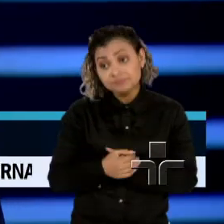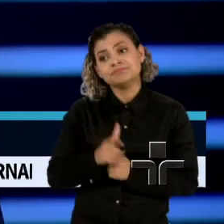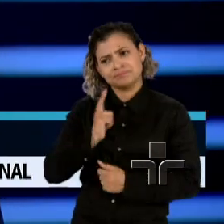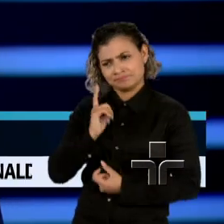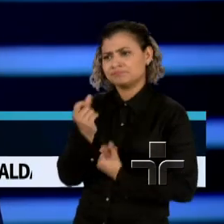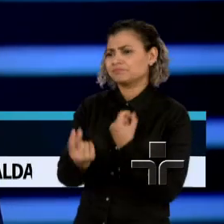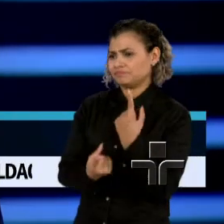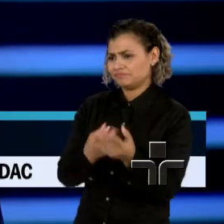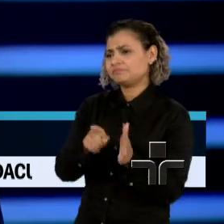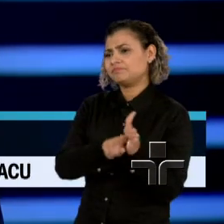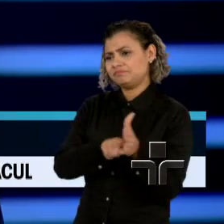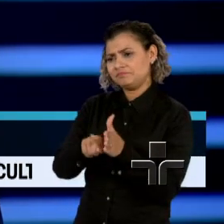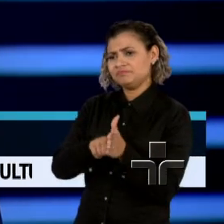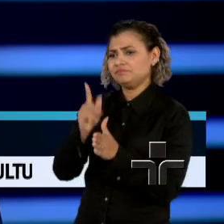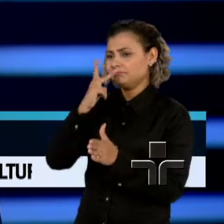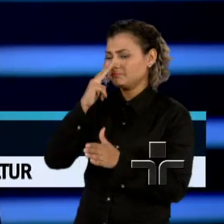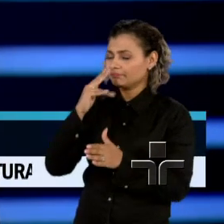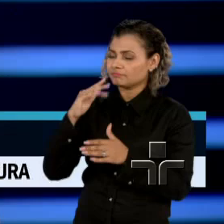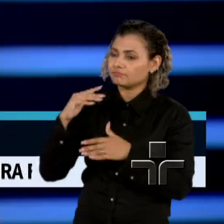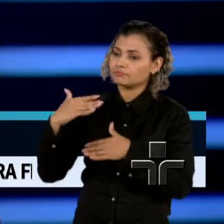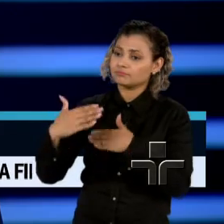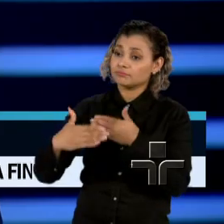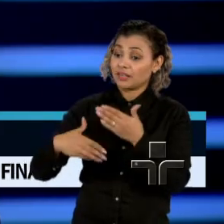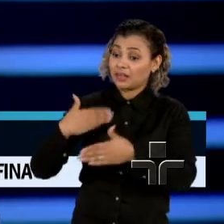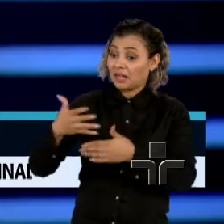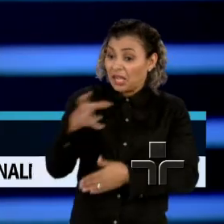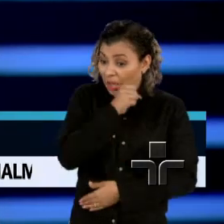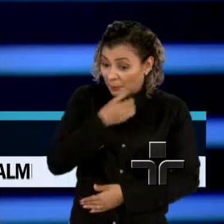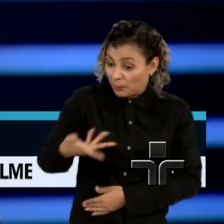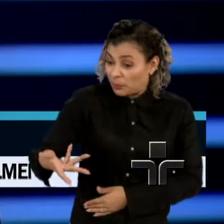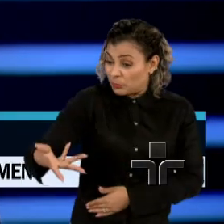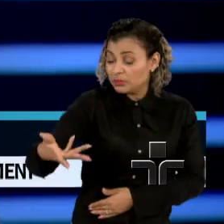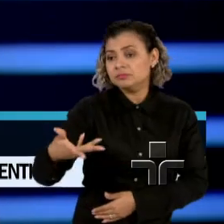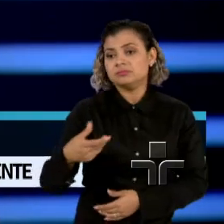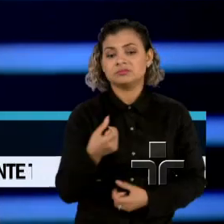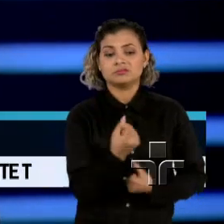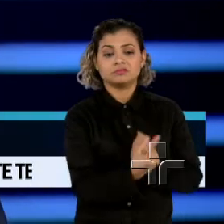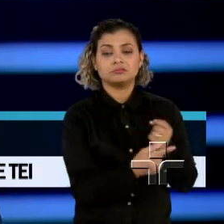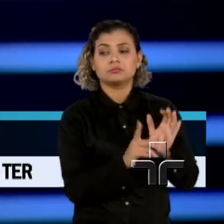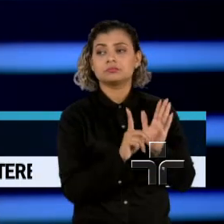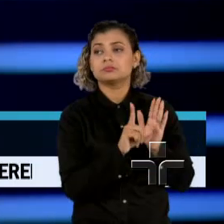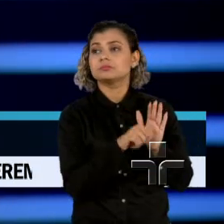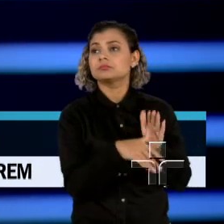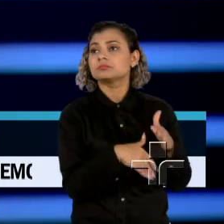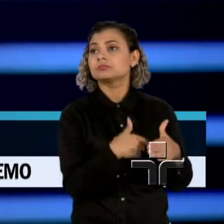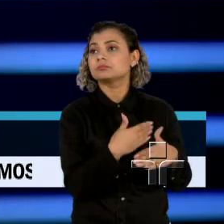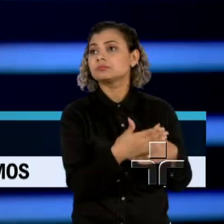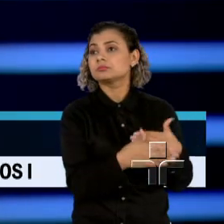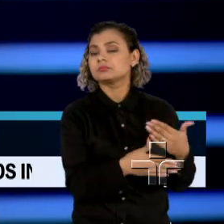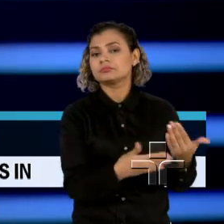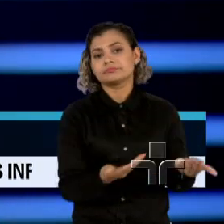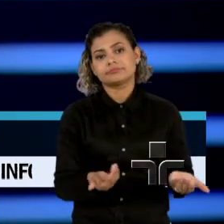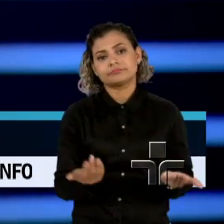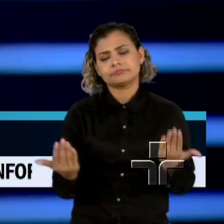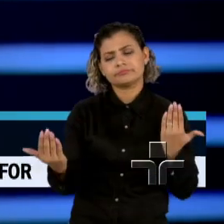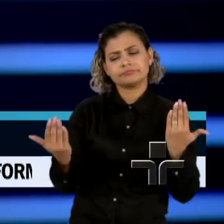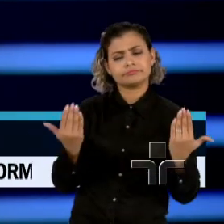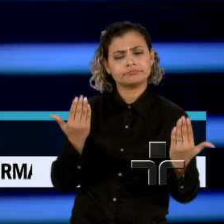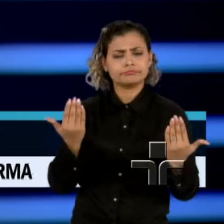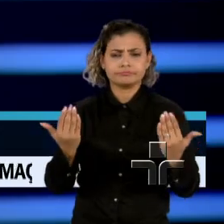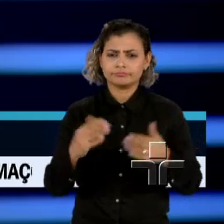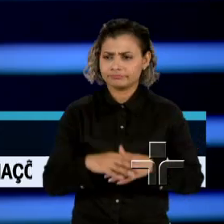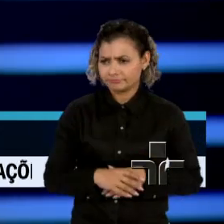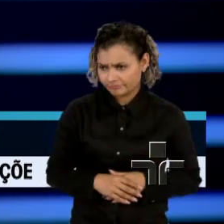que andam em ritmo acelerado e algumas investigações que andam em ritmo lento, tá certo?